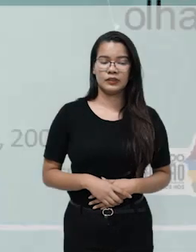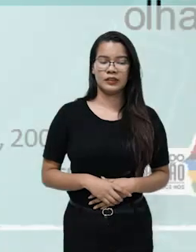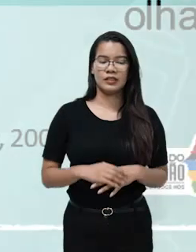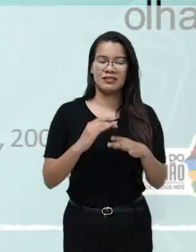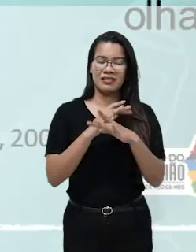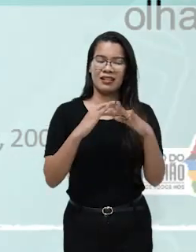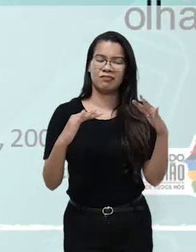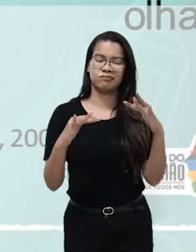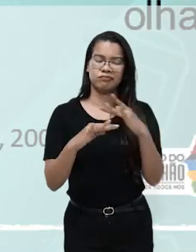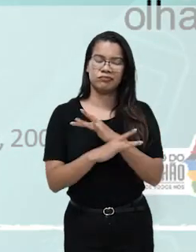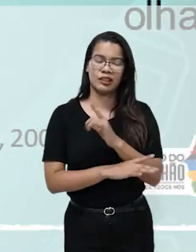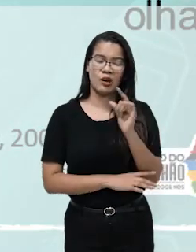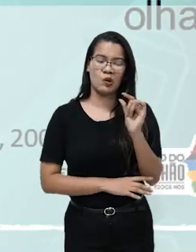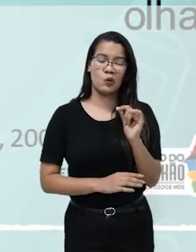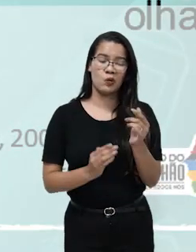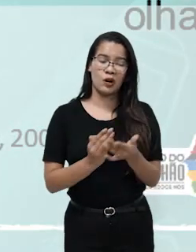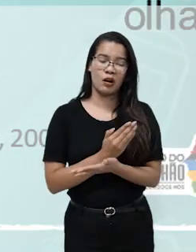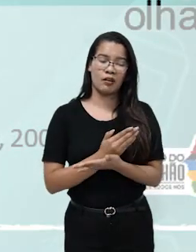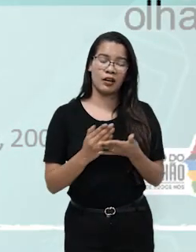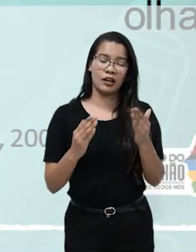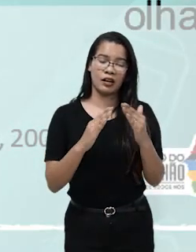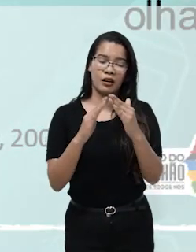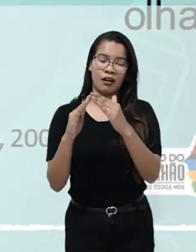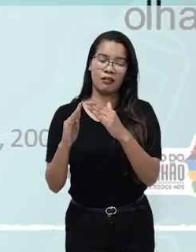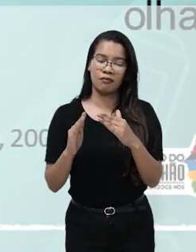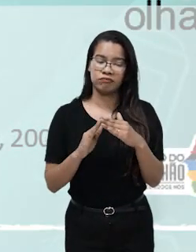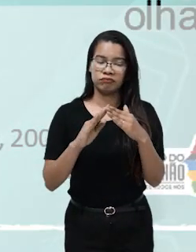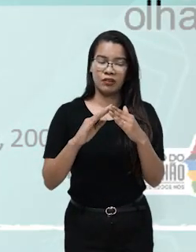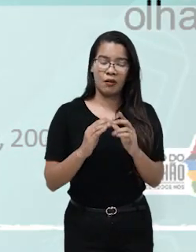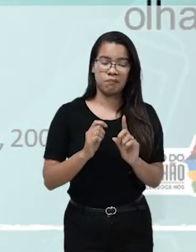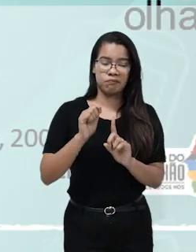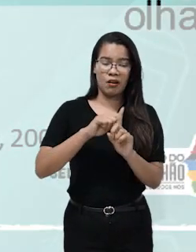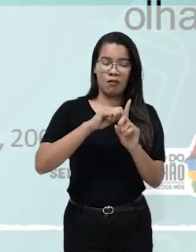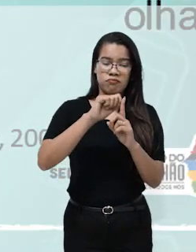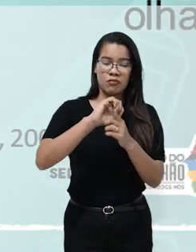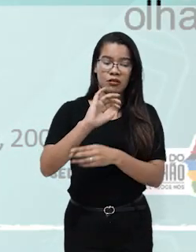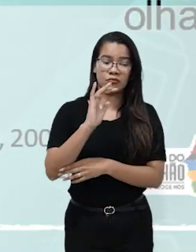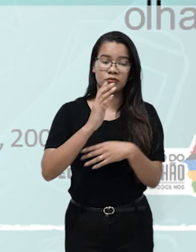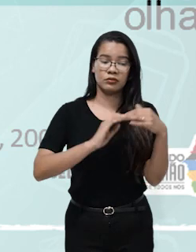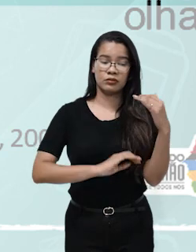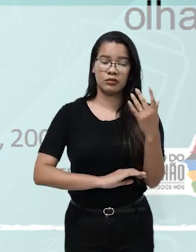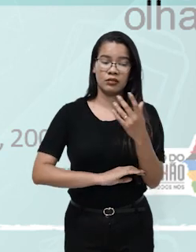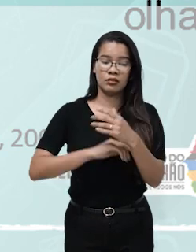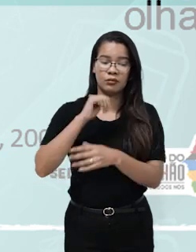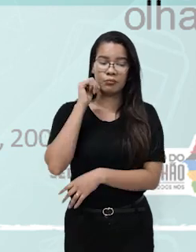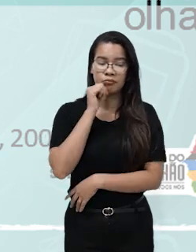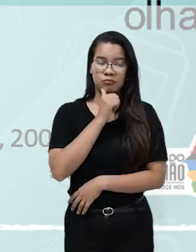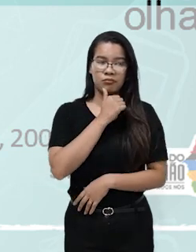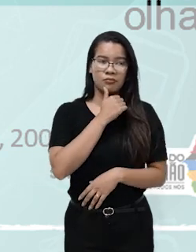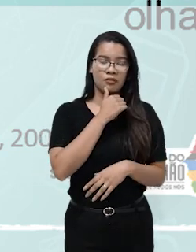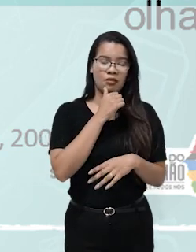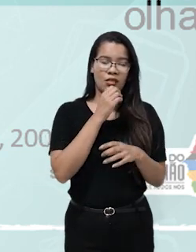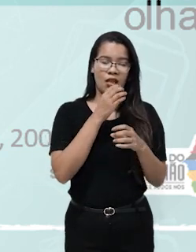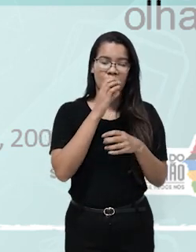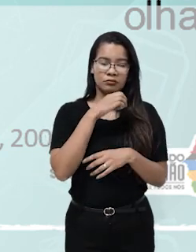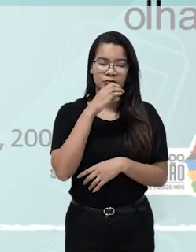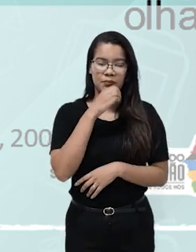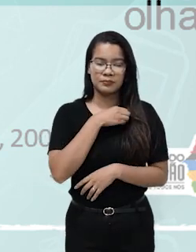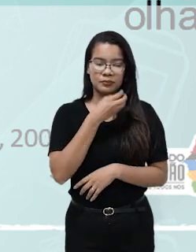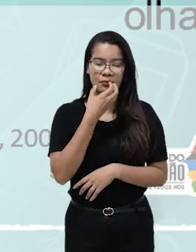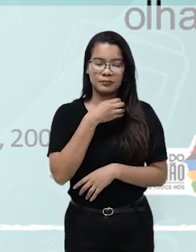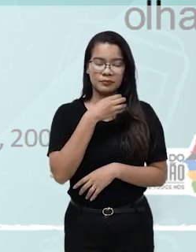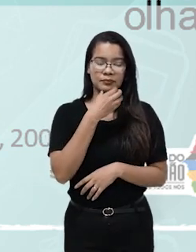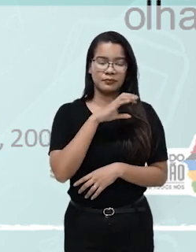Cidadezinha qualquer. Casa entre bananeiras, mulheres entre laranjeiras,